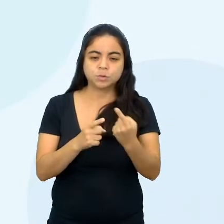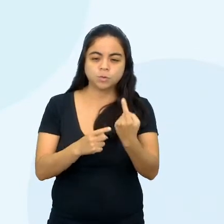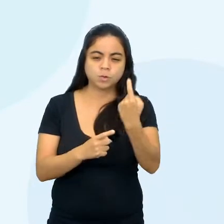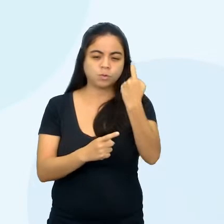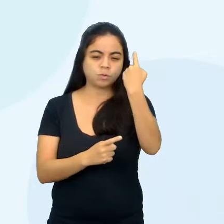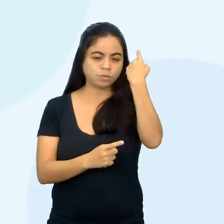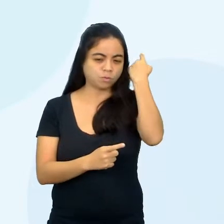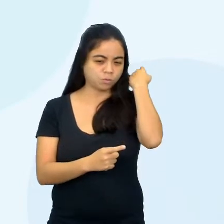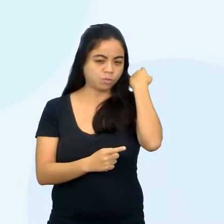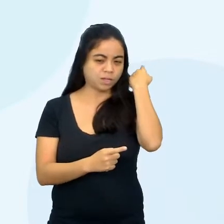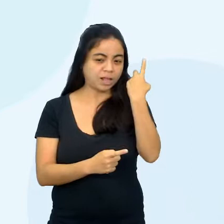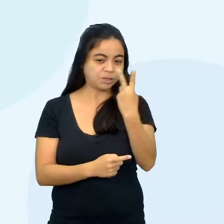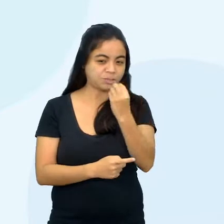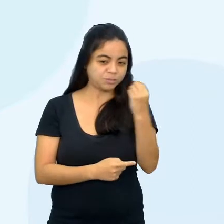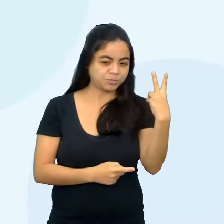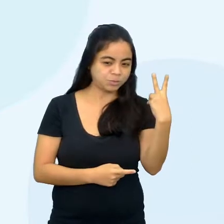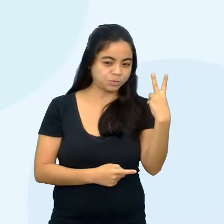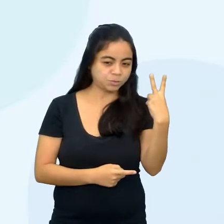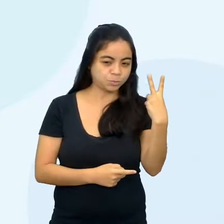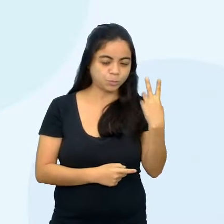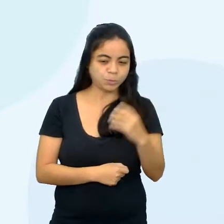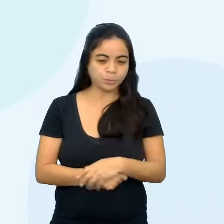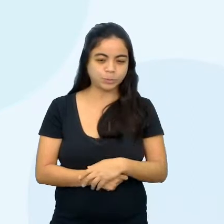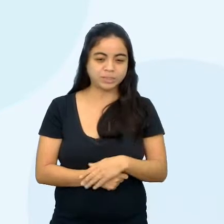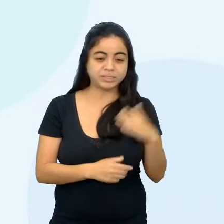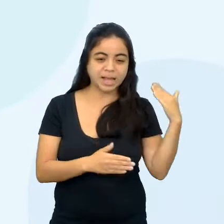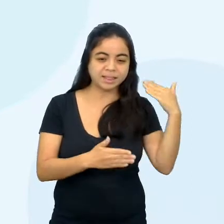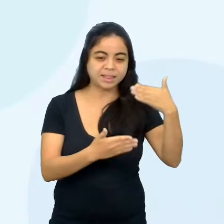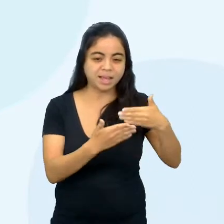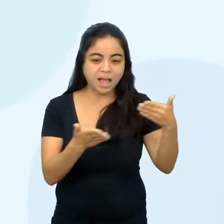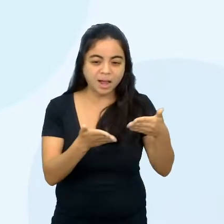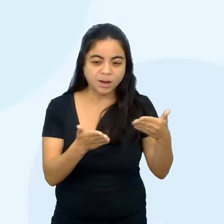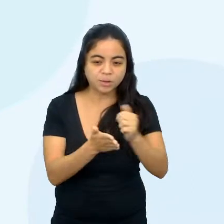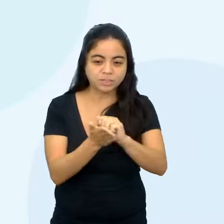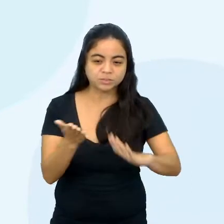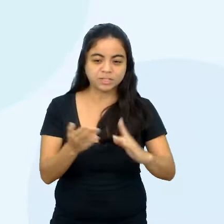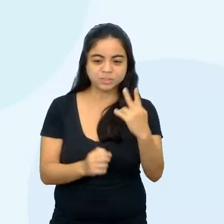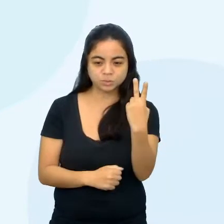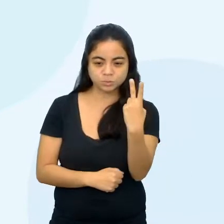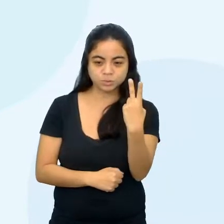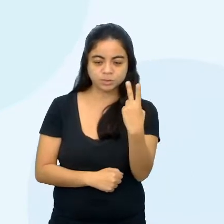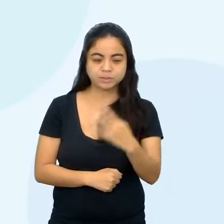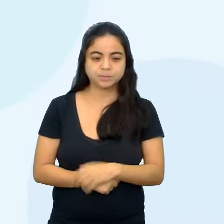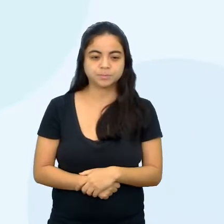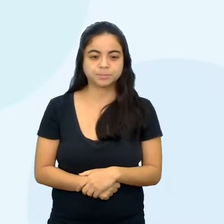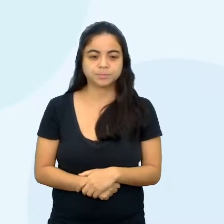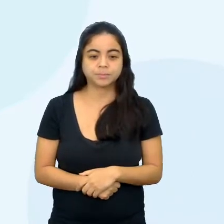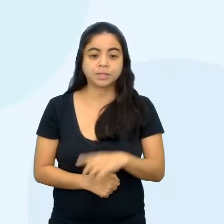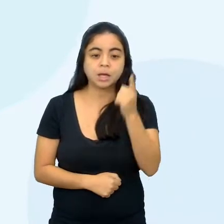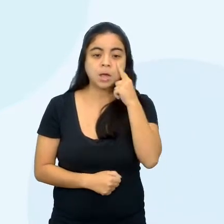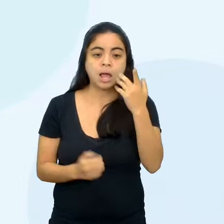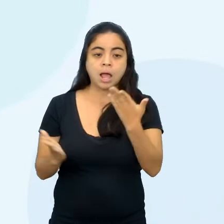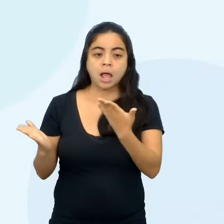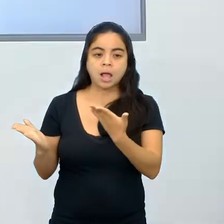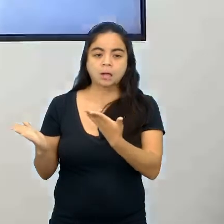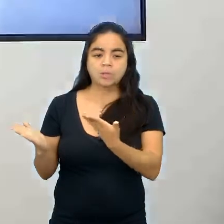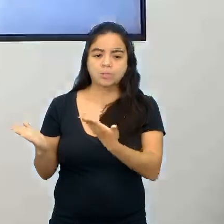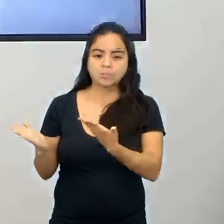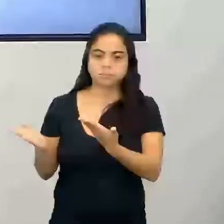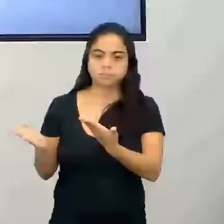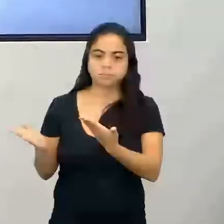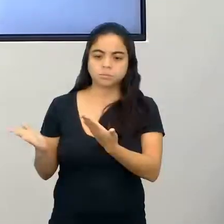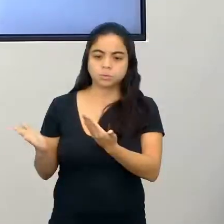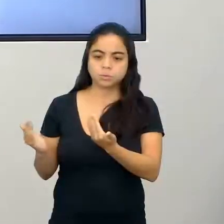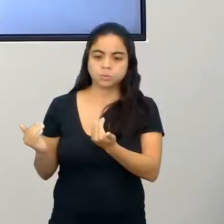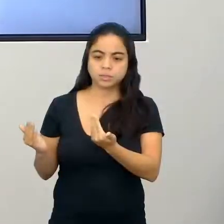retrospectiva 2022, né, do que a gente viu até agora na atividade 2, nós falamos sobre adolescência, então a gente falou um